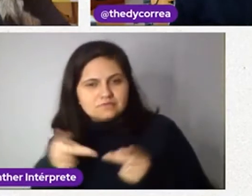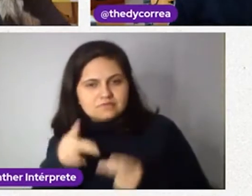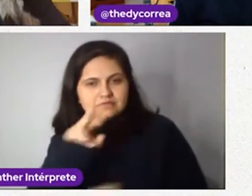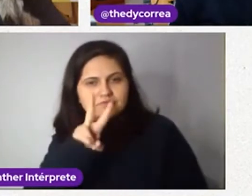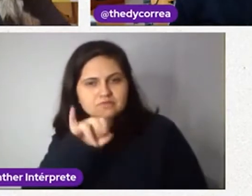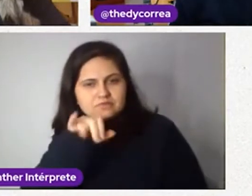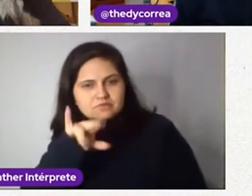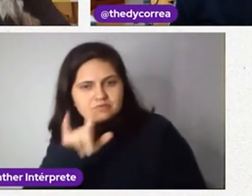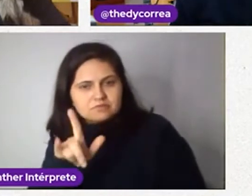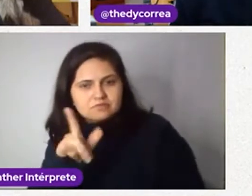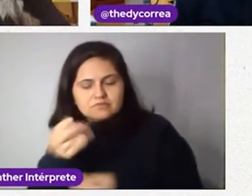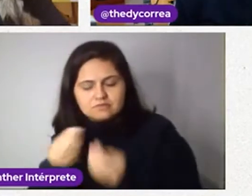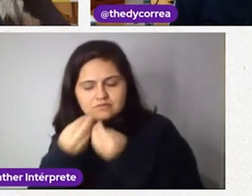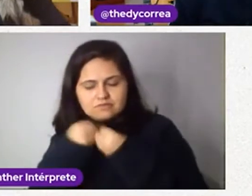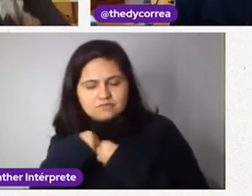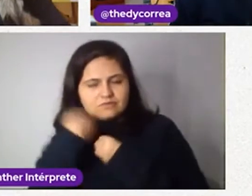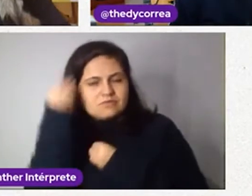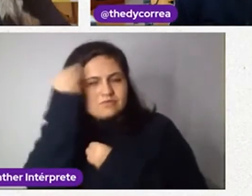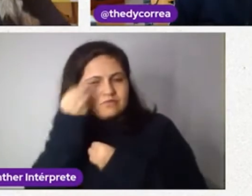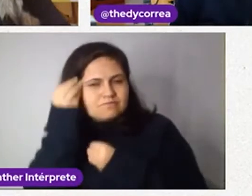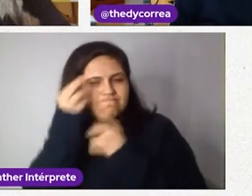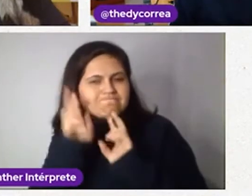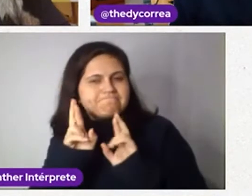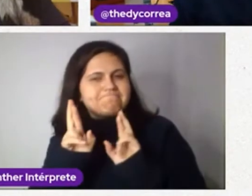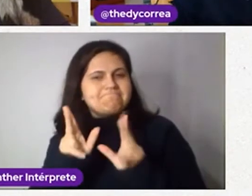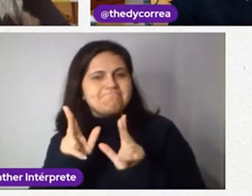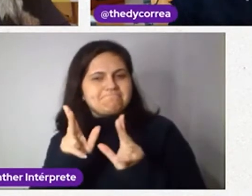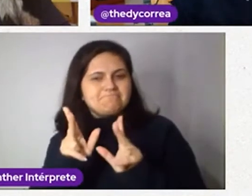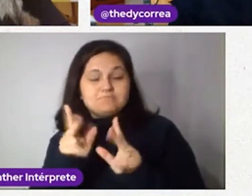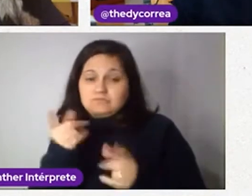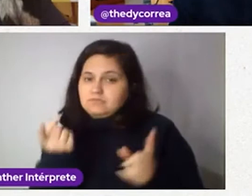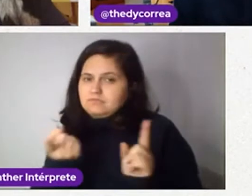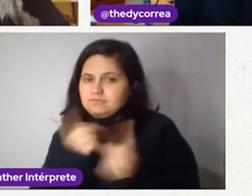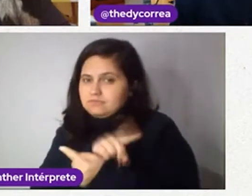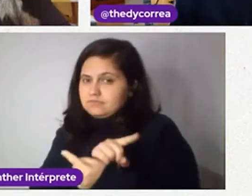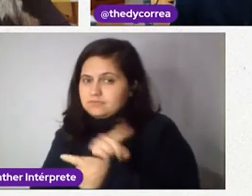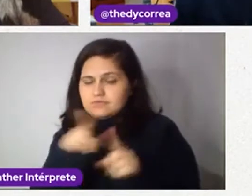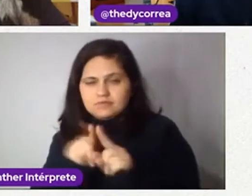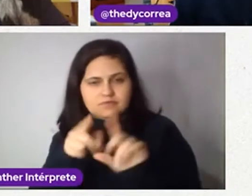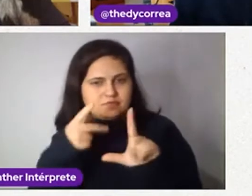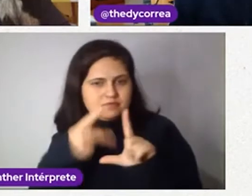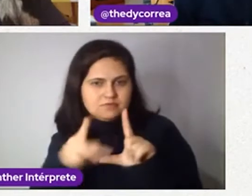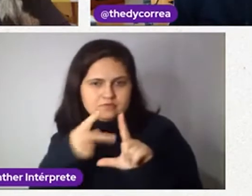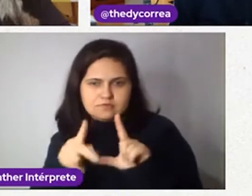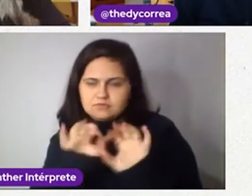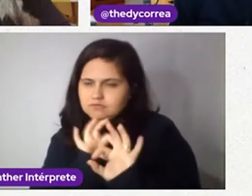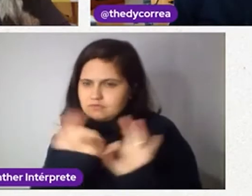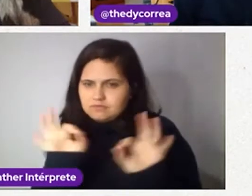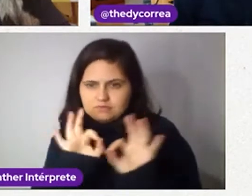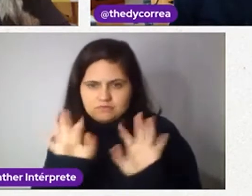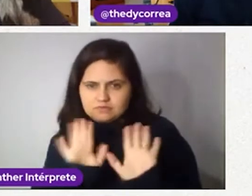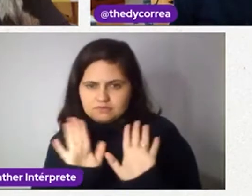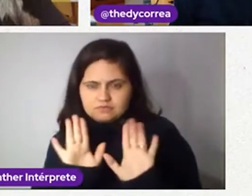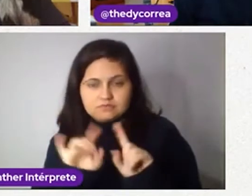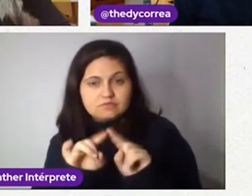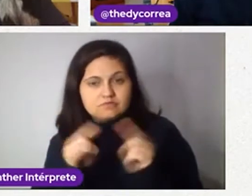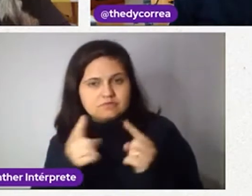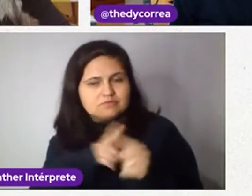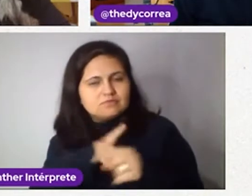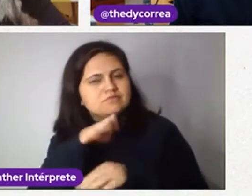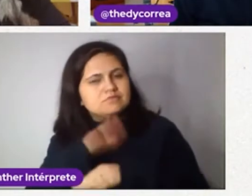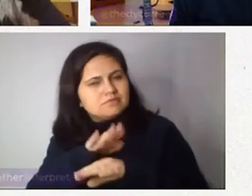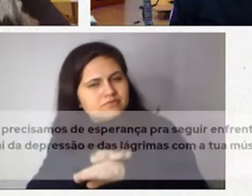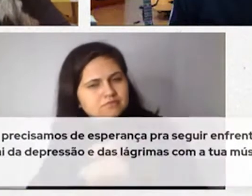uma experiência auditiva diferente. Não sou contra também, é claro, as plataformas, de maneira nenhuma, mas tem momentos